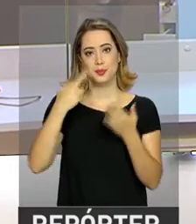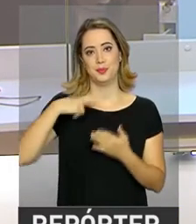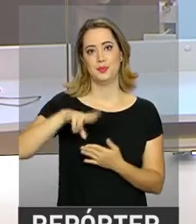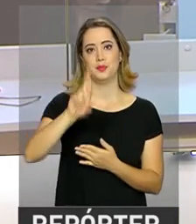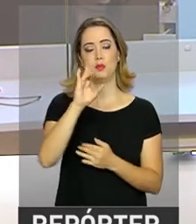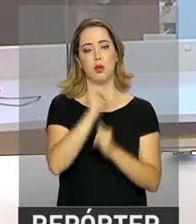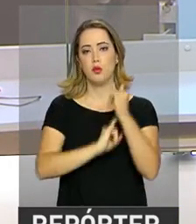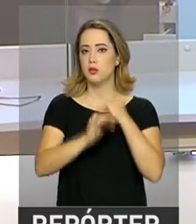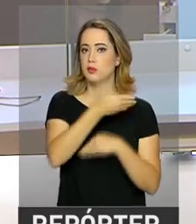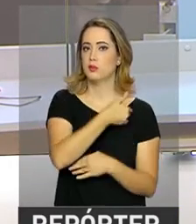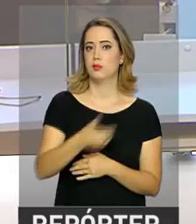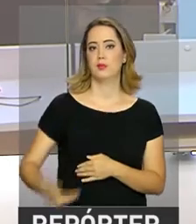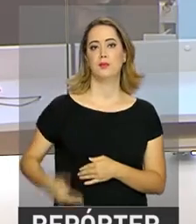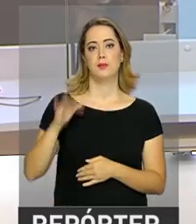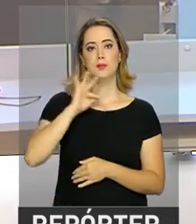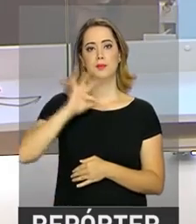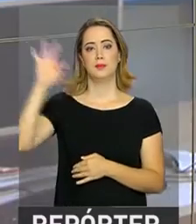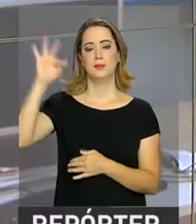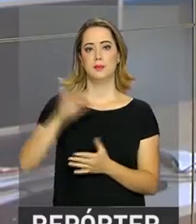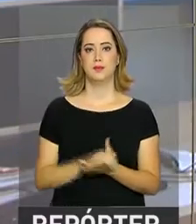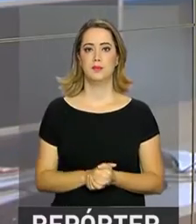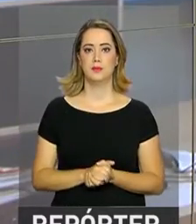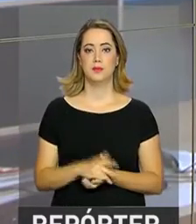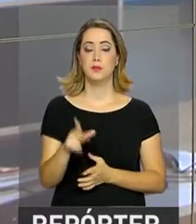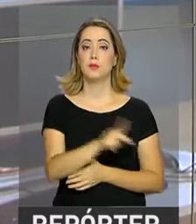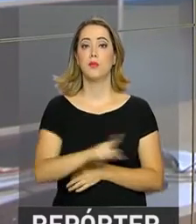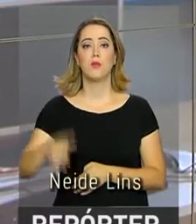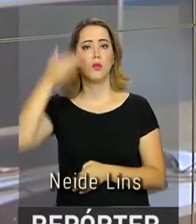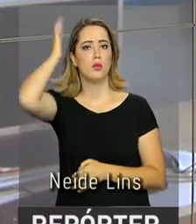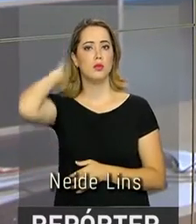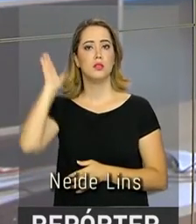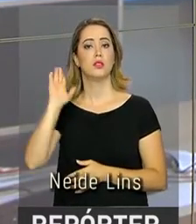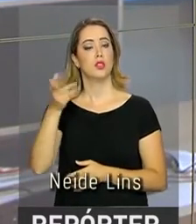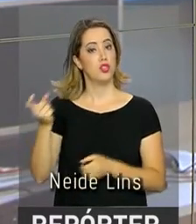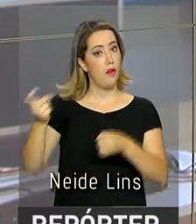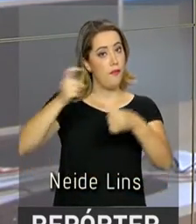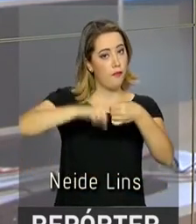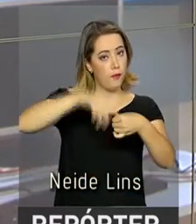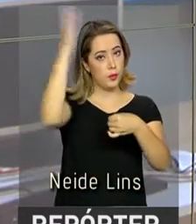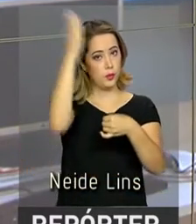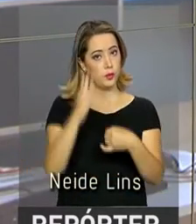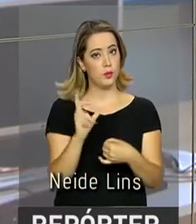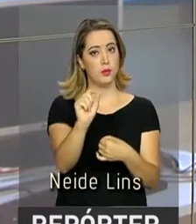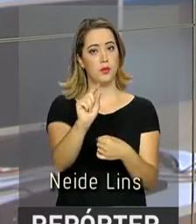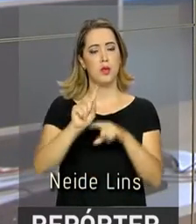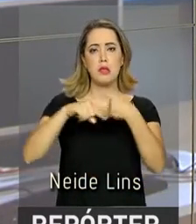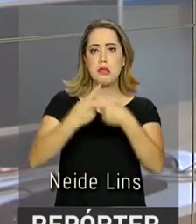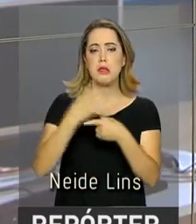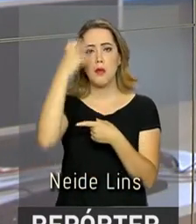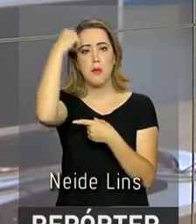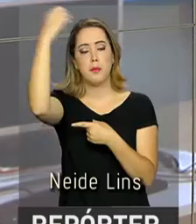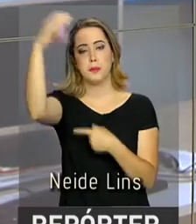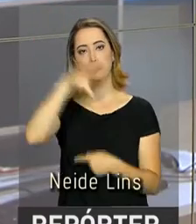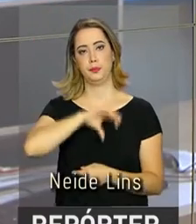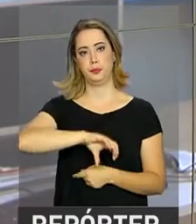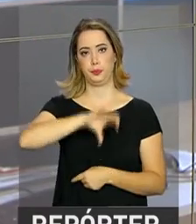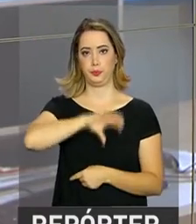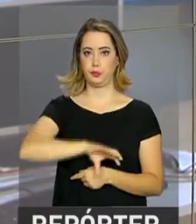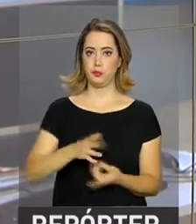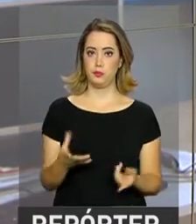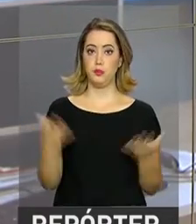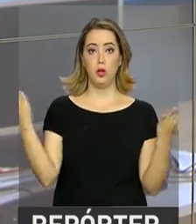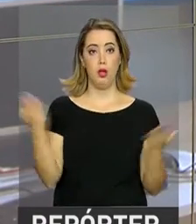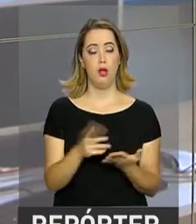com as notícias do governo federal o presidente michel temer está de volta ao brasil após viagem a portugal